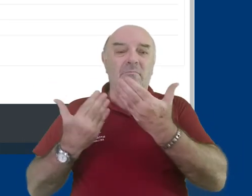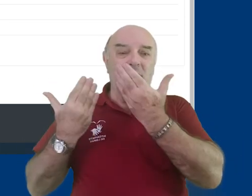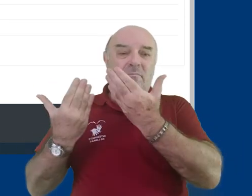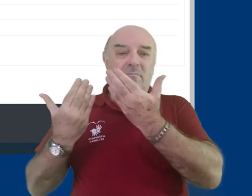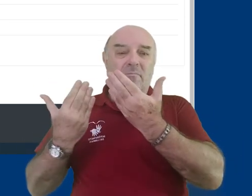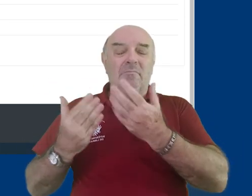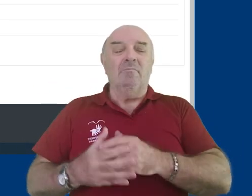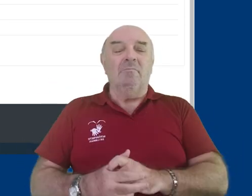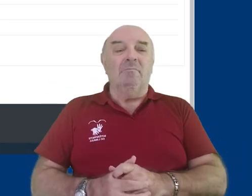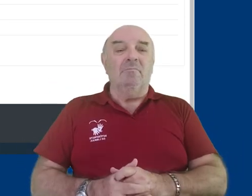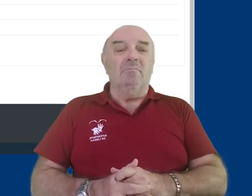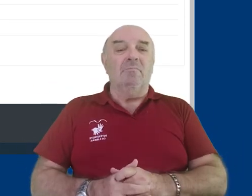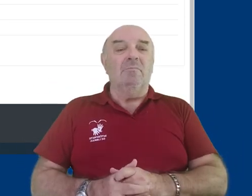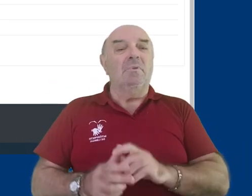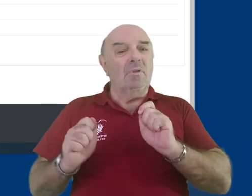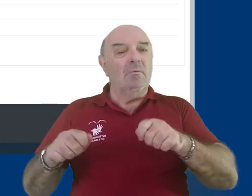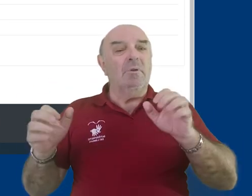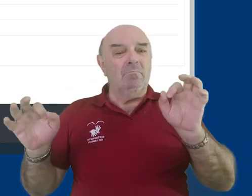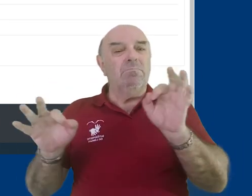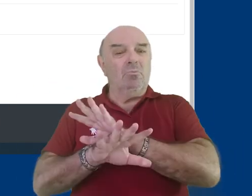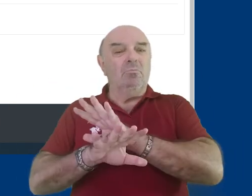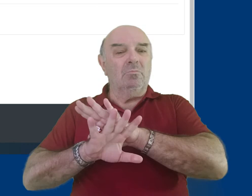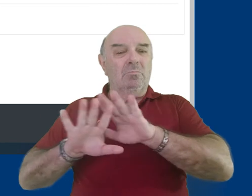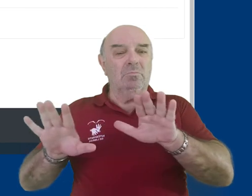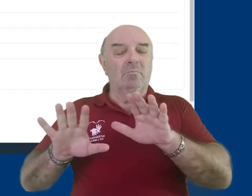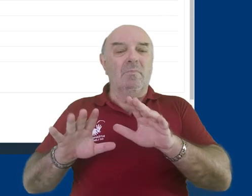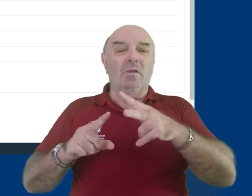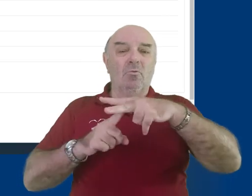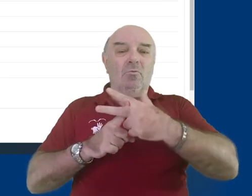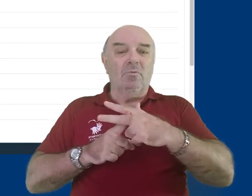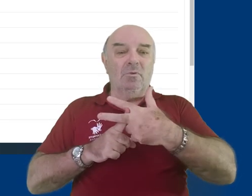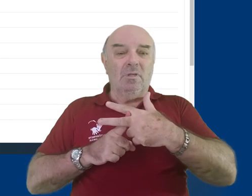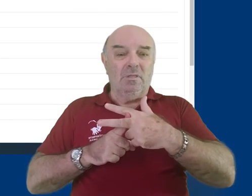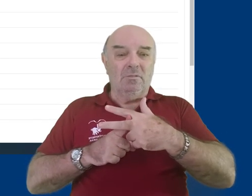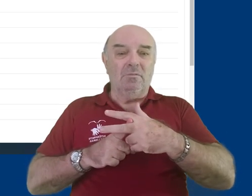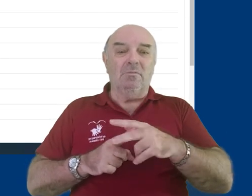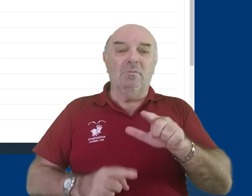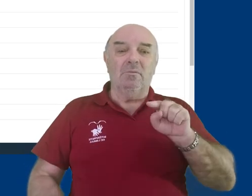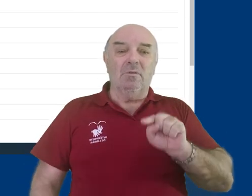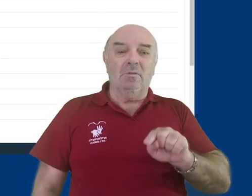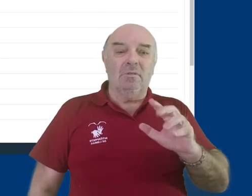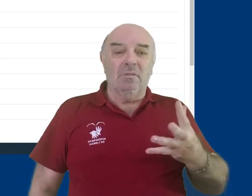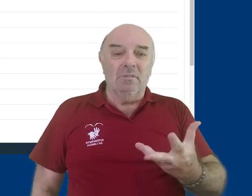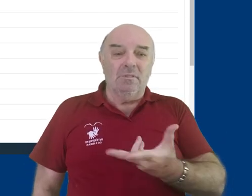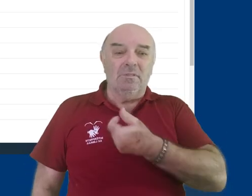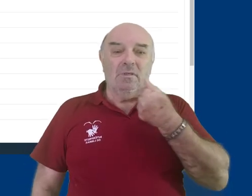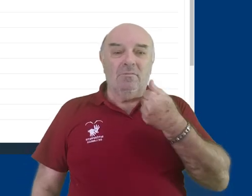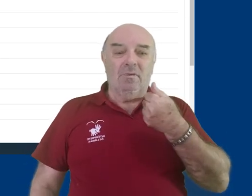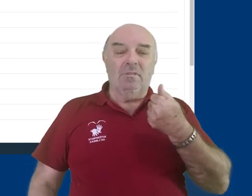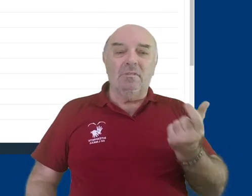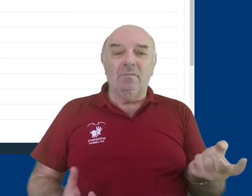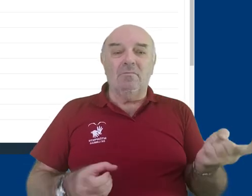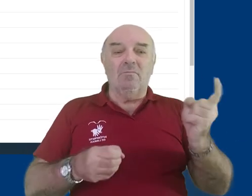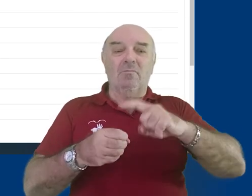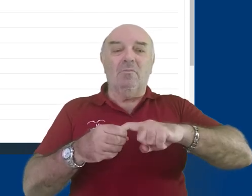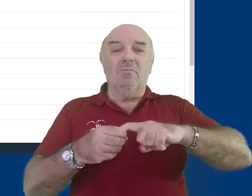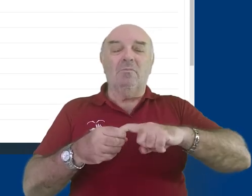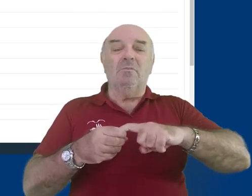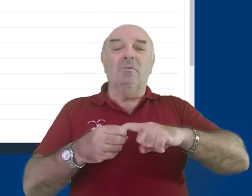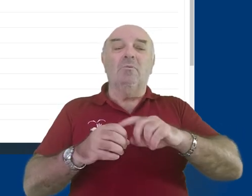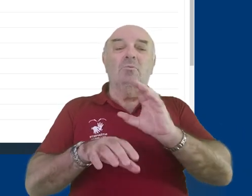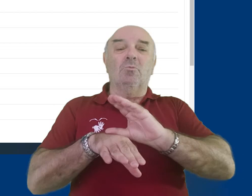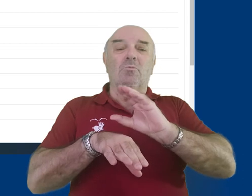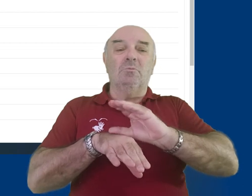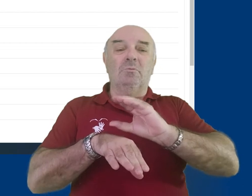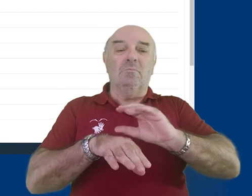Conclusão de atividade. Tudo bem. Estudantes podem marcar isso como concluído. Uma vez configurado, eu